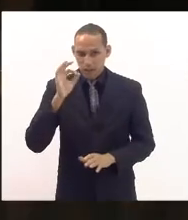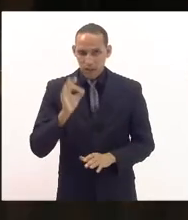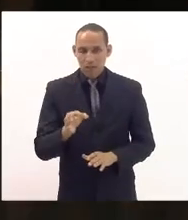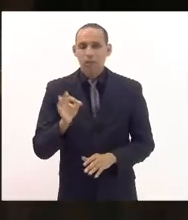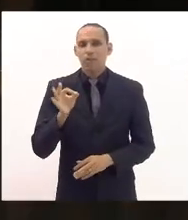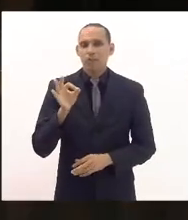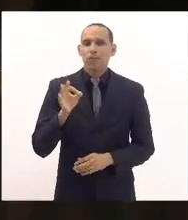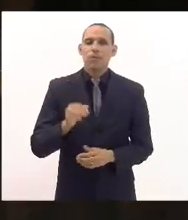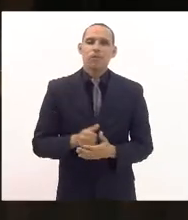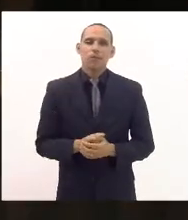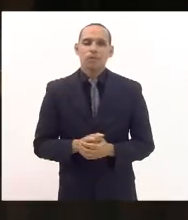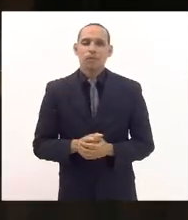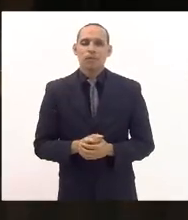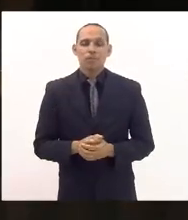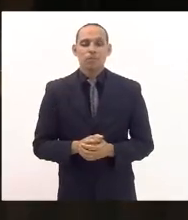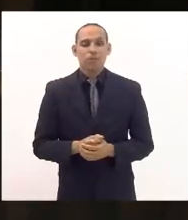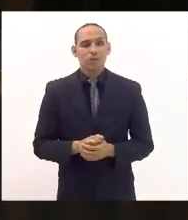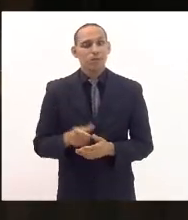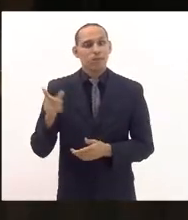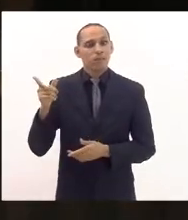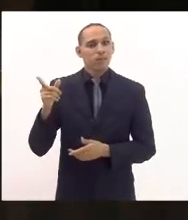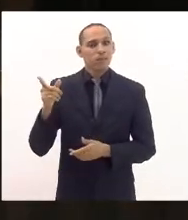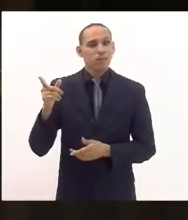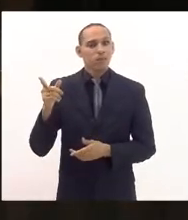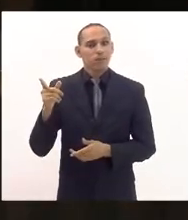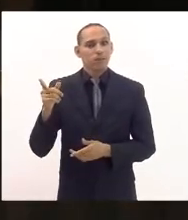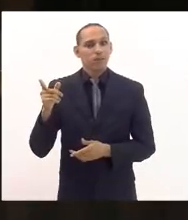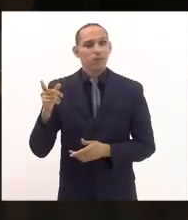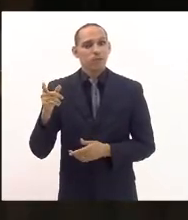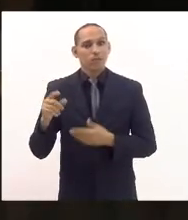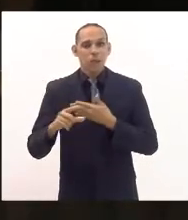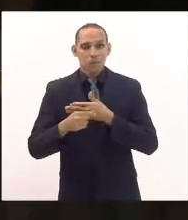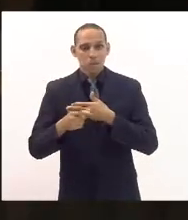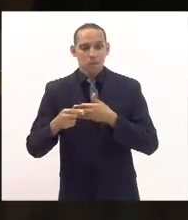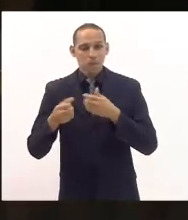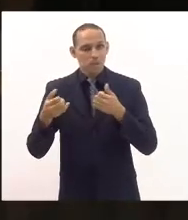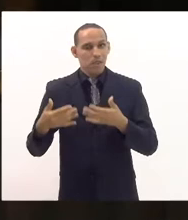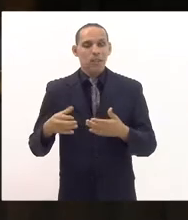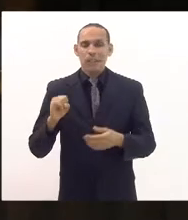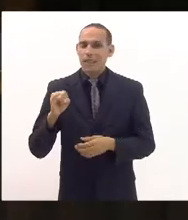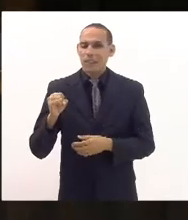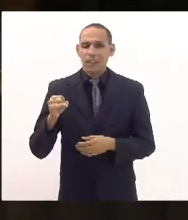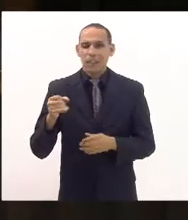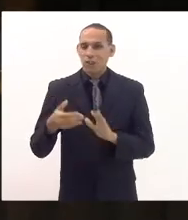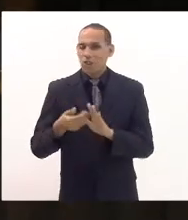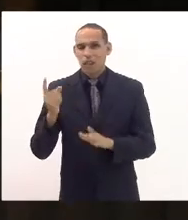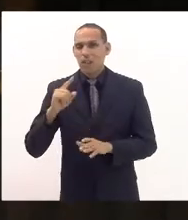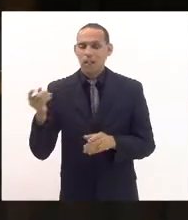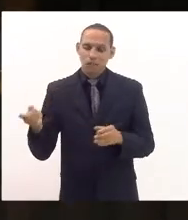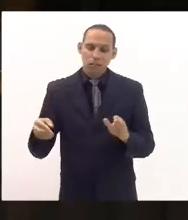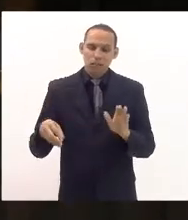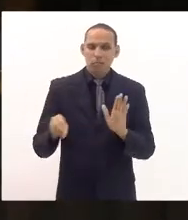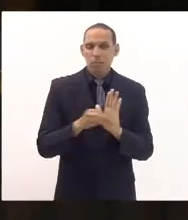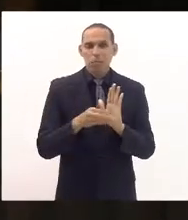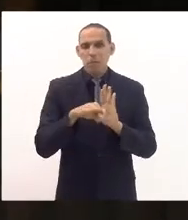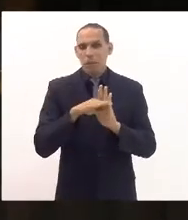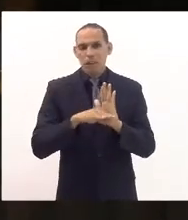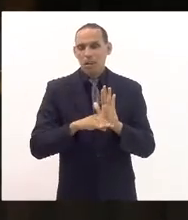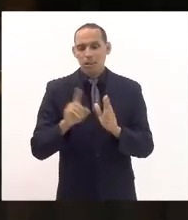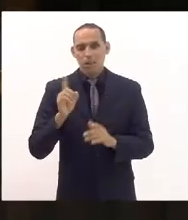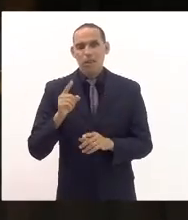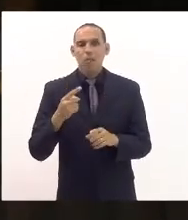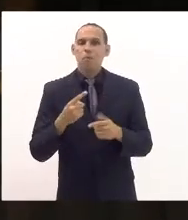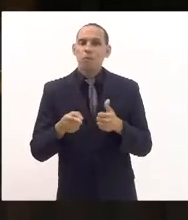isso é isso palavras do retirar qualquer forma não ver a volta se a gente não fizer nós fizemos um modo